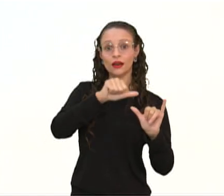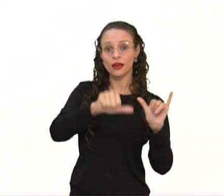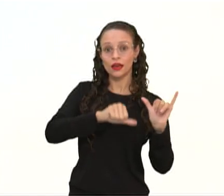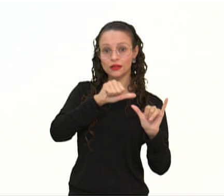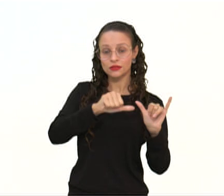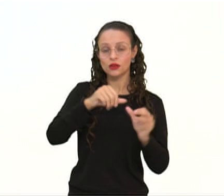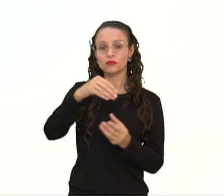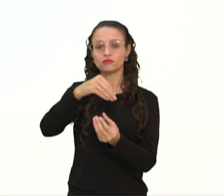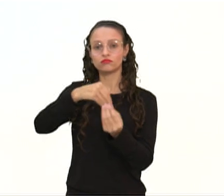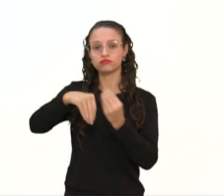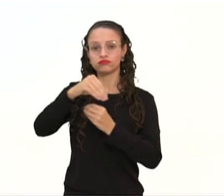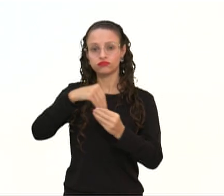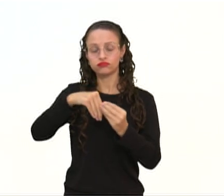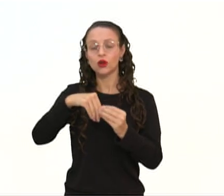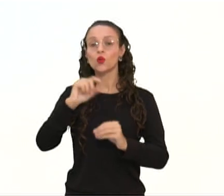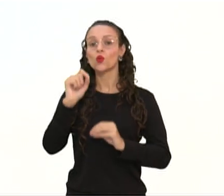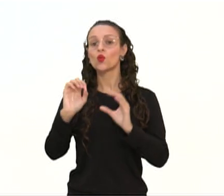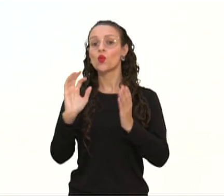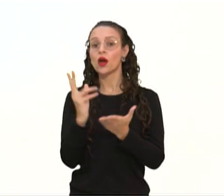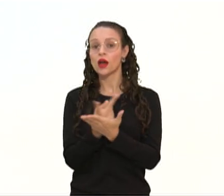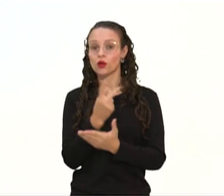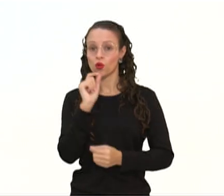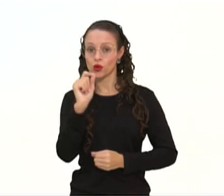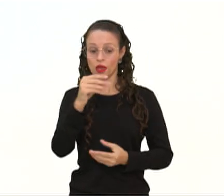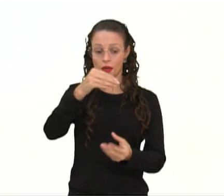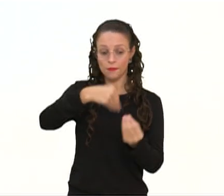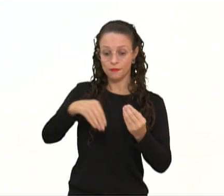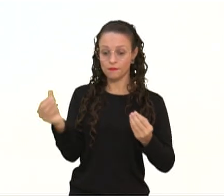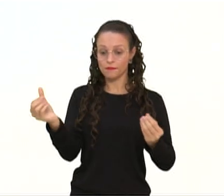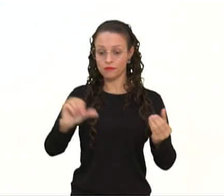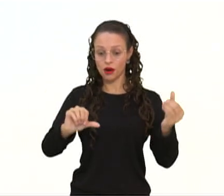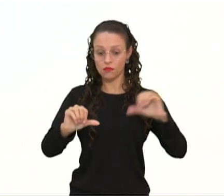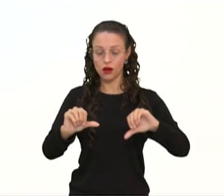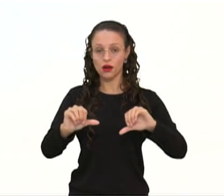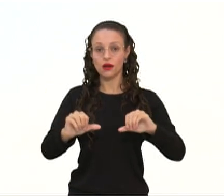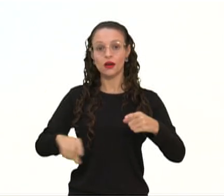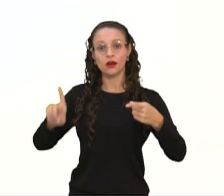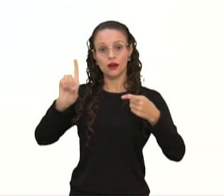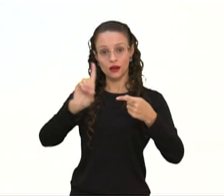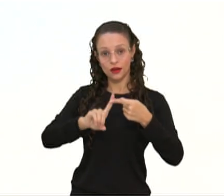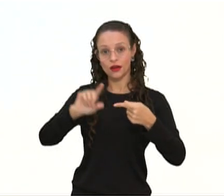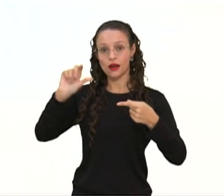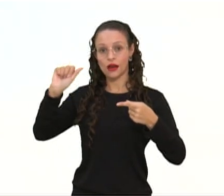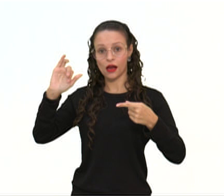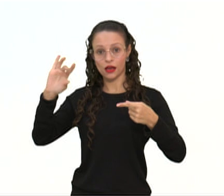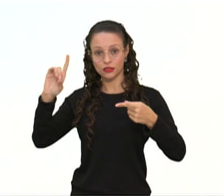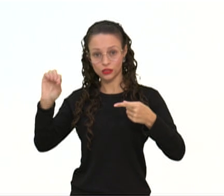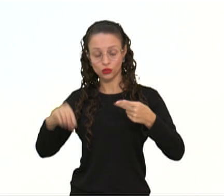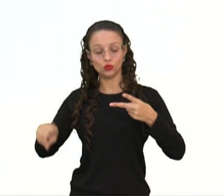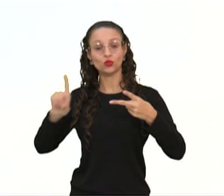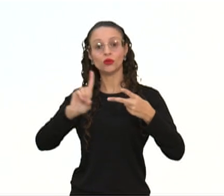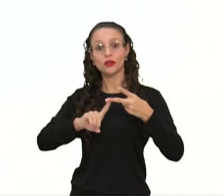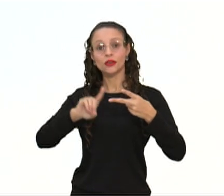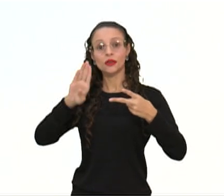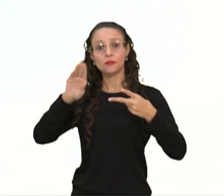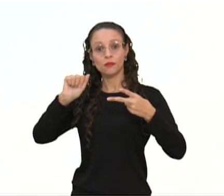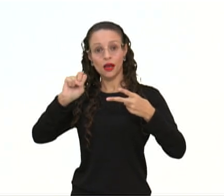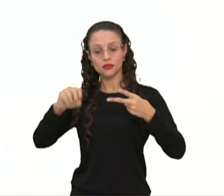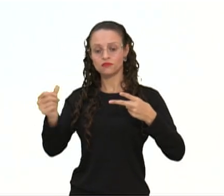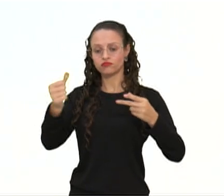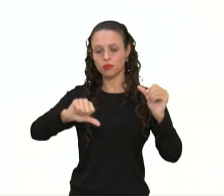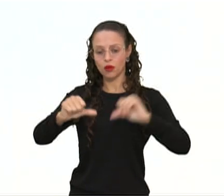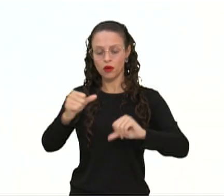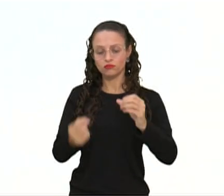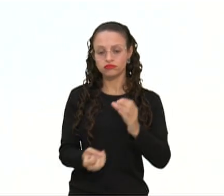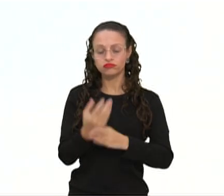de neutralização ela ocorre quando a gente mistura um ácido e uma base, de modo que o pH do meio fica neutro e se produz